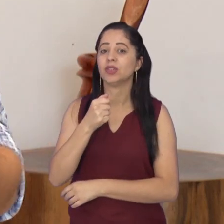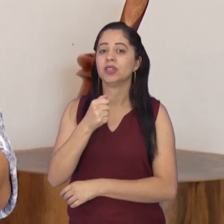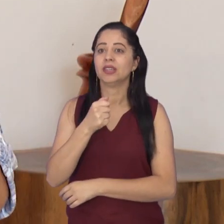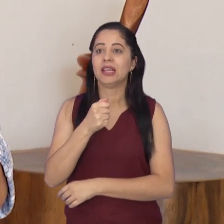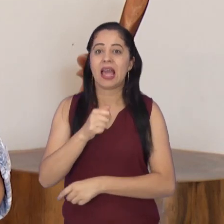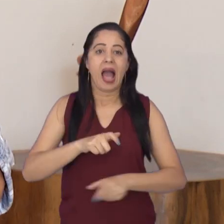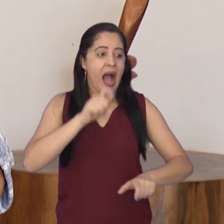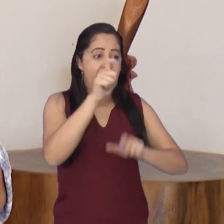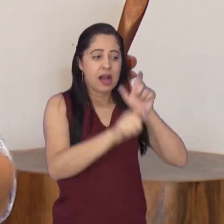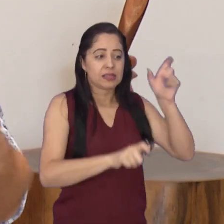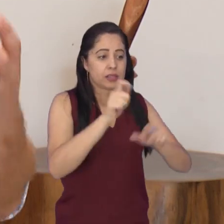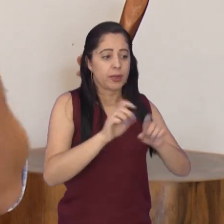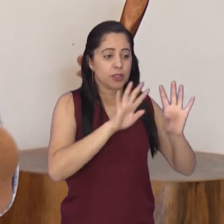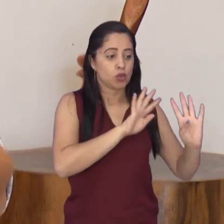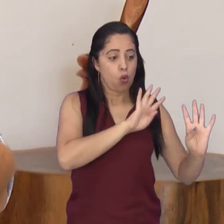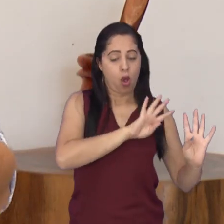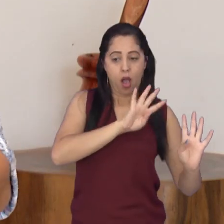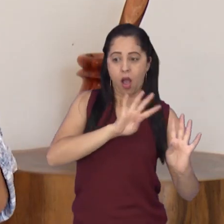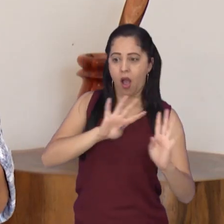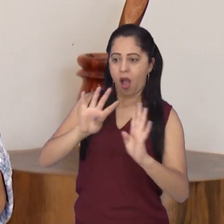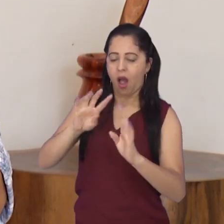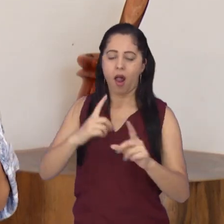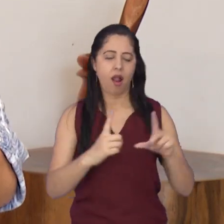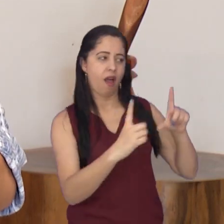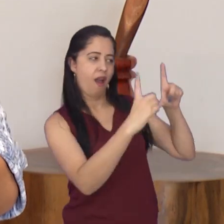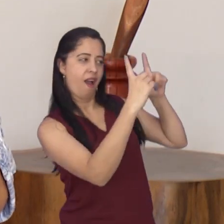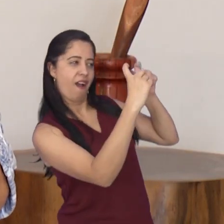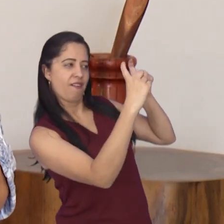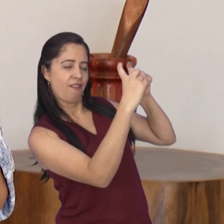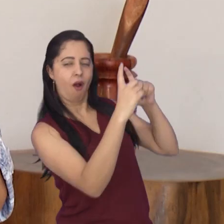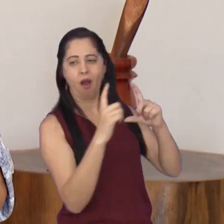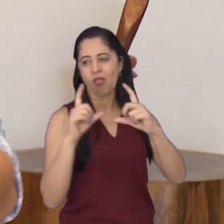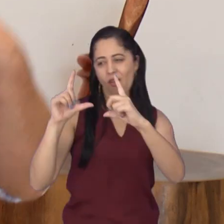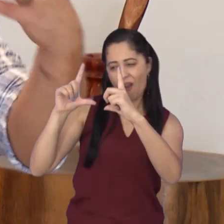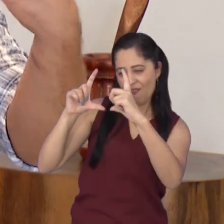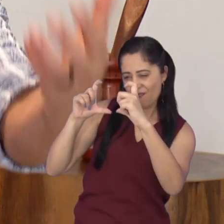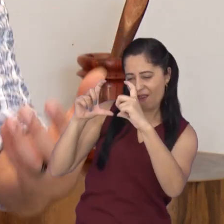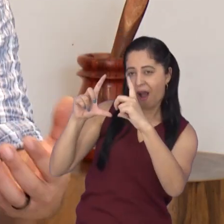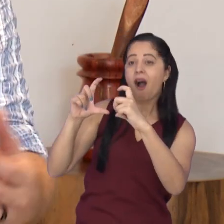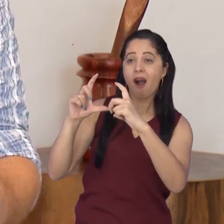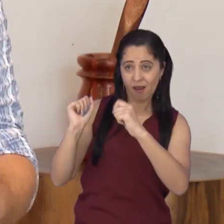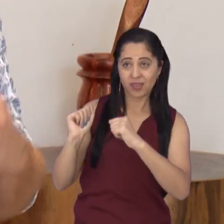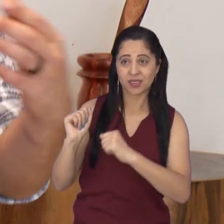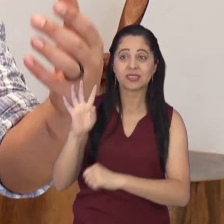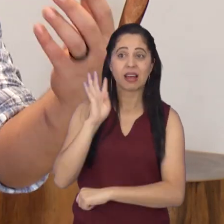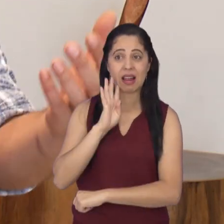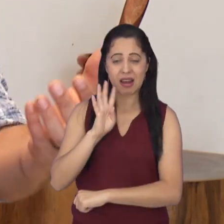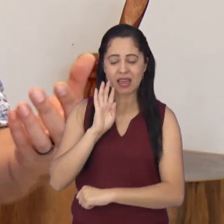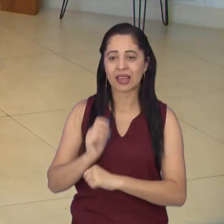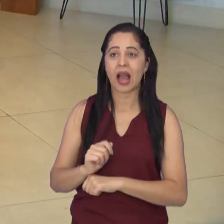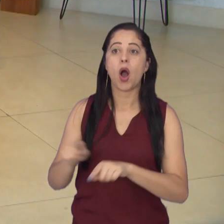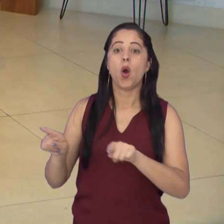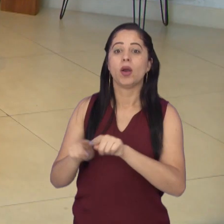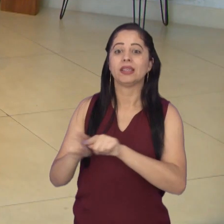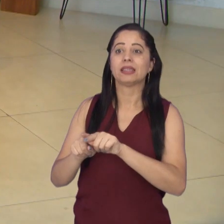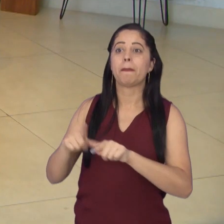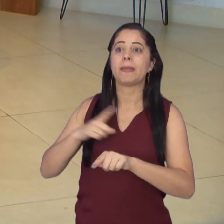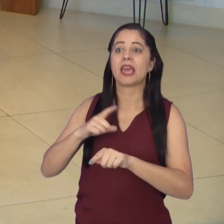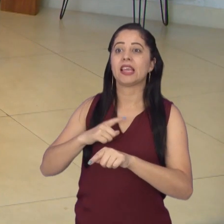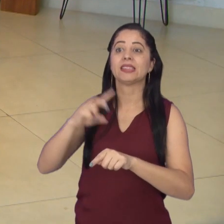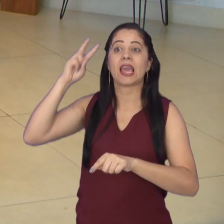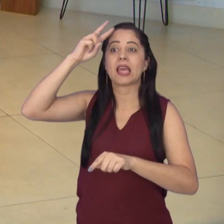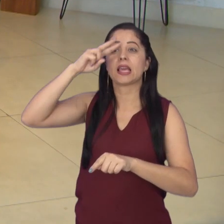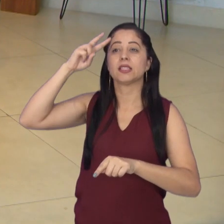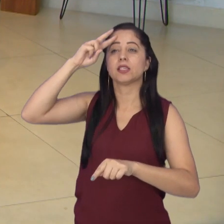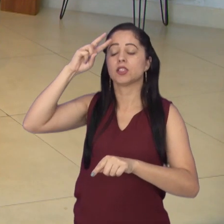com o público, né? O pessoal vai tirar selfie, gosta muito de ver, de ler a história da